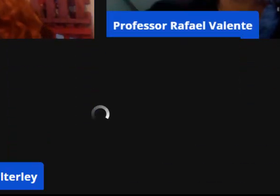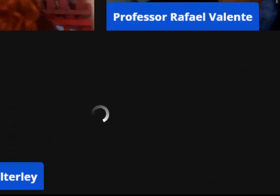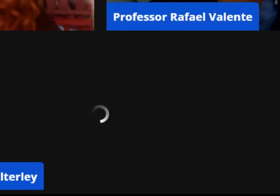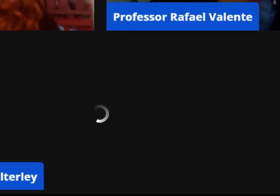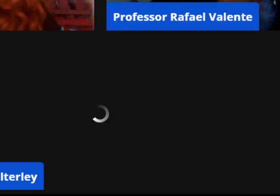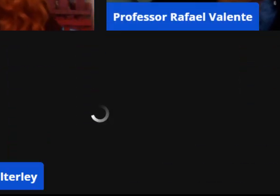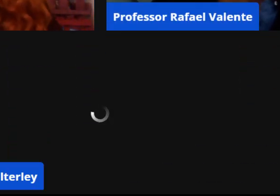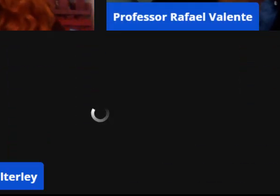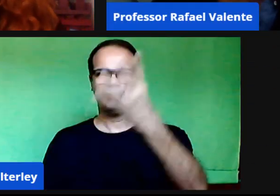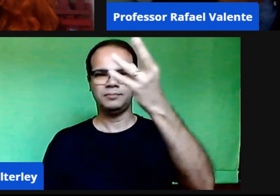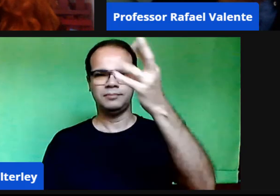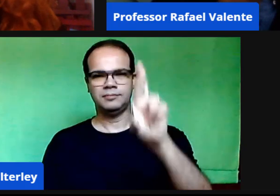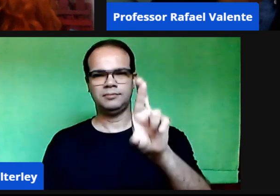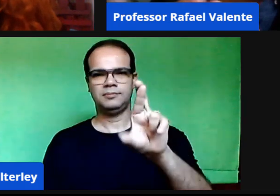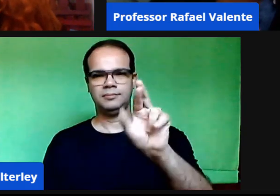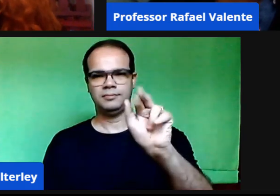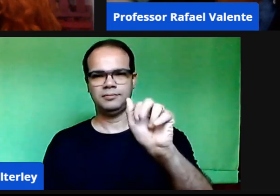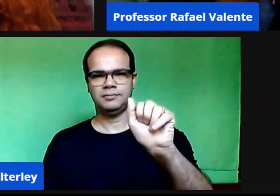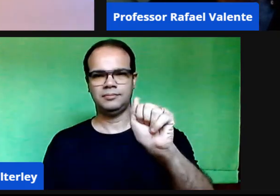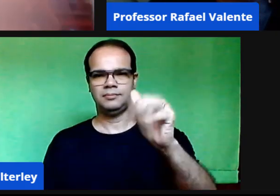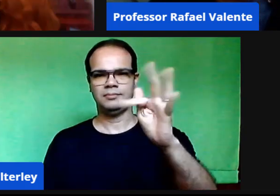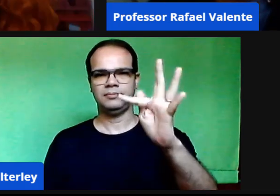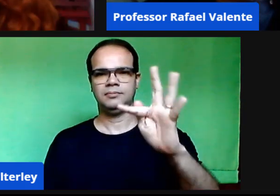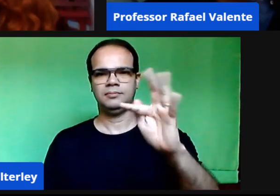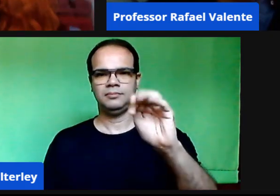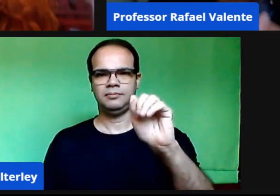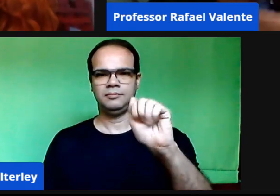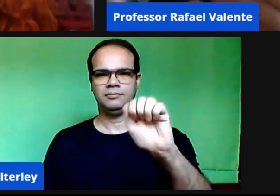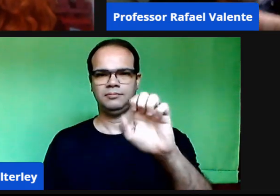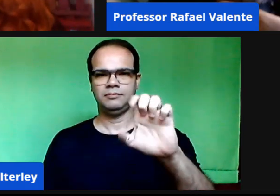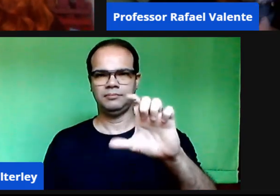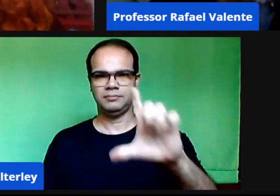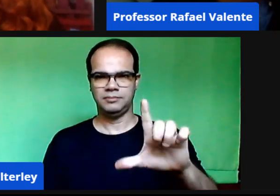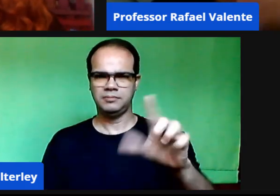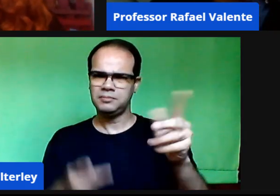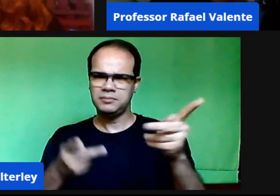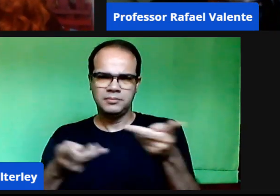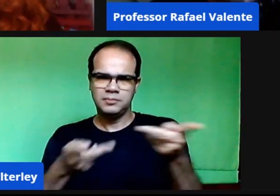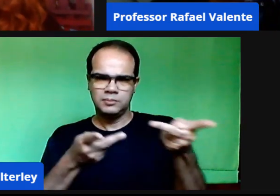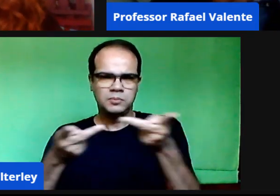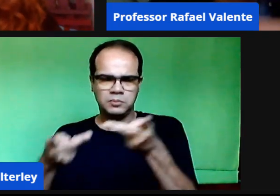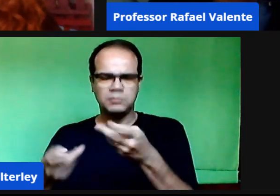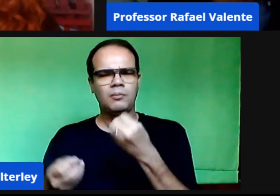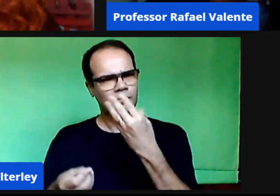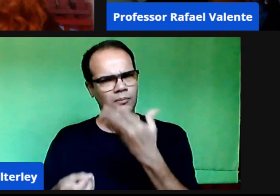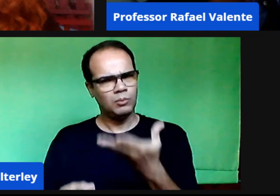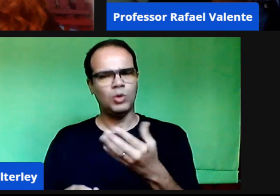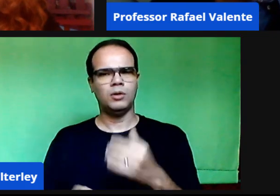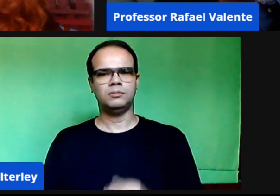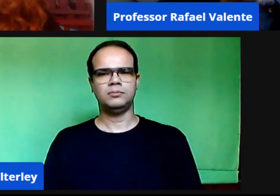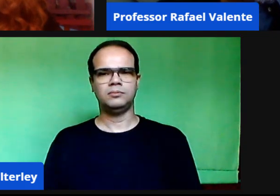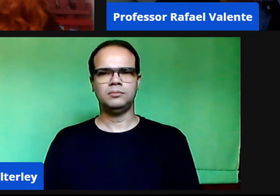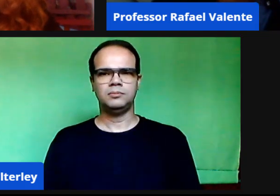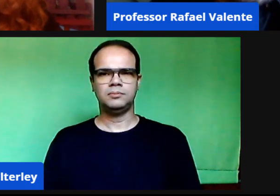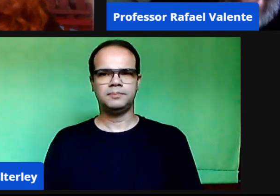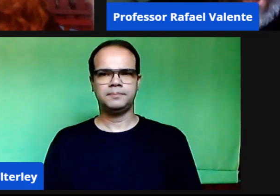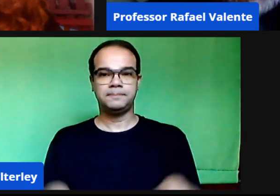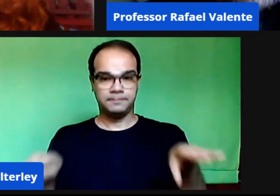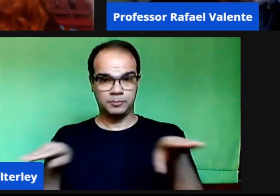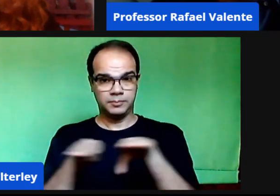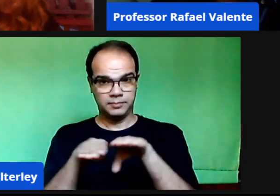Priscela. Primeiramente, muito obrigado pelo convite. Estendo aí também os agradecimentos